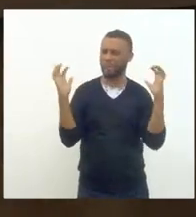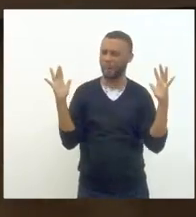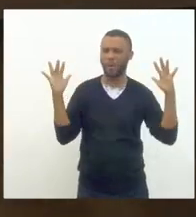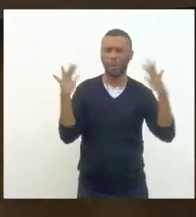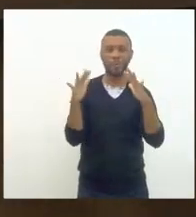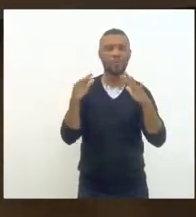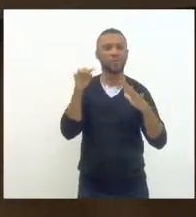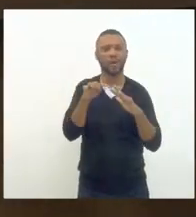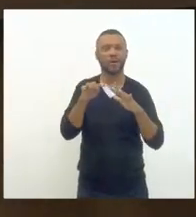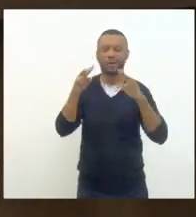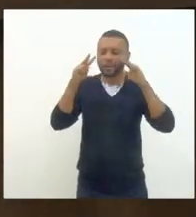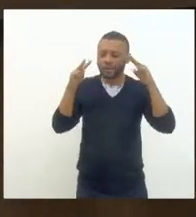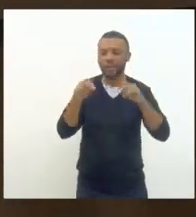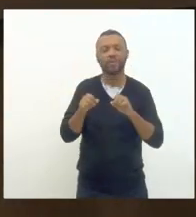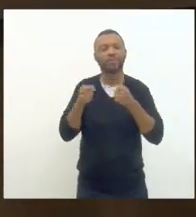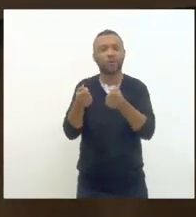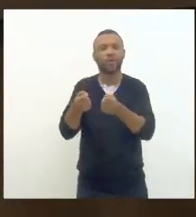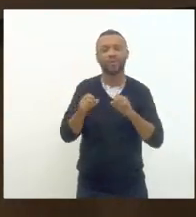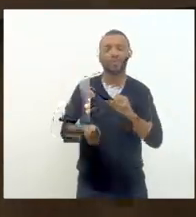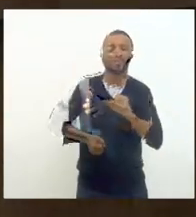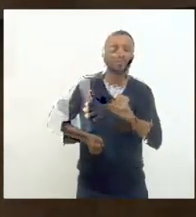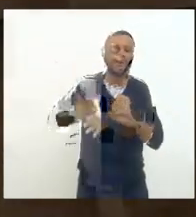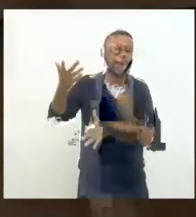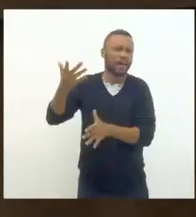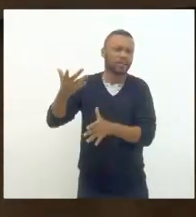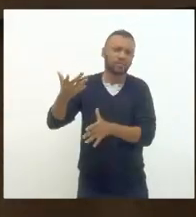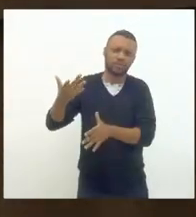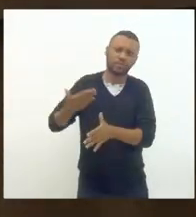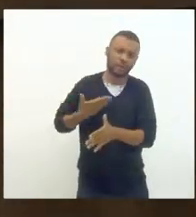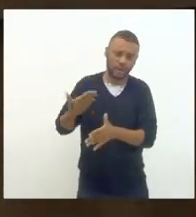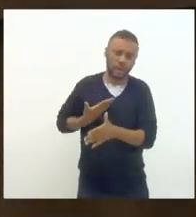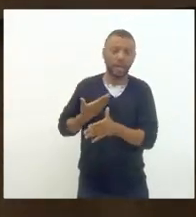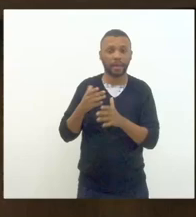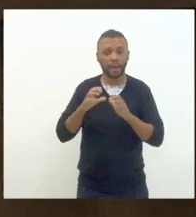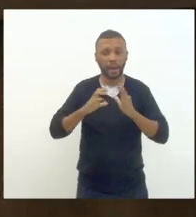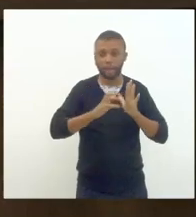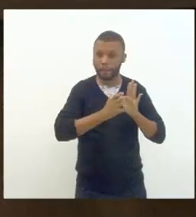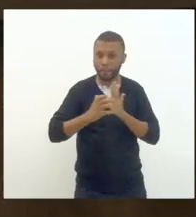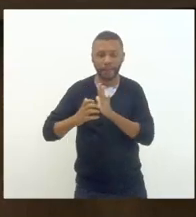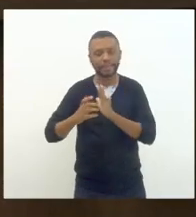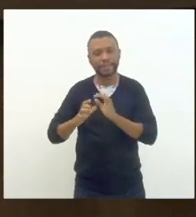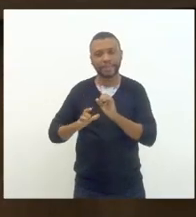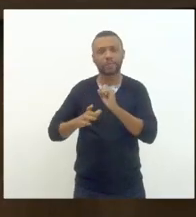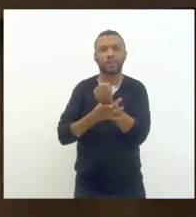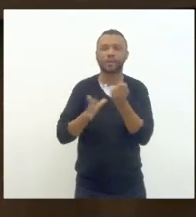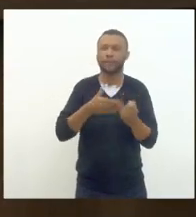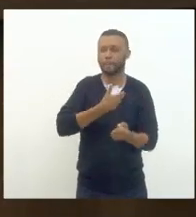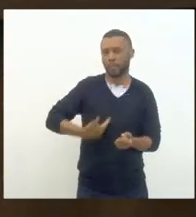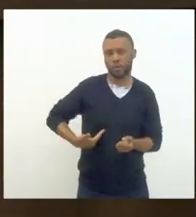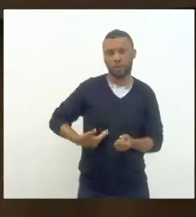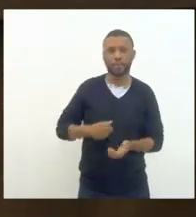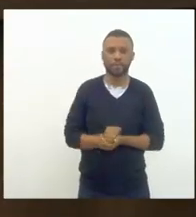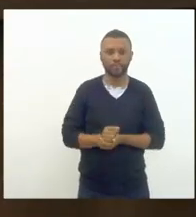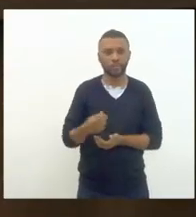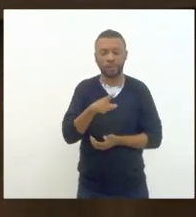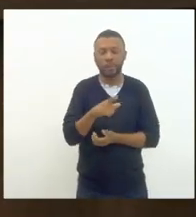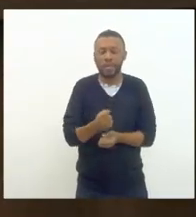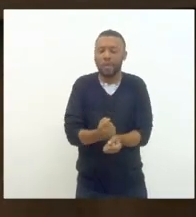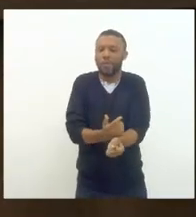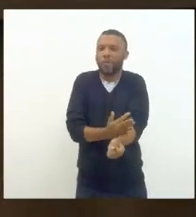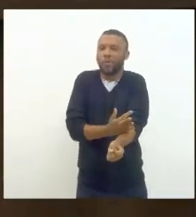o esforço de vários colegas, a bancada da segurança pública, por mais que alguns se